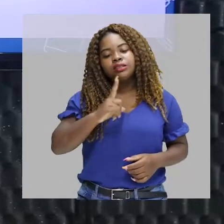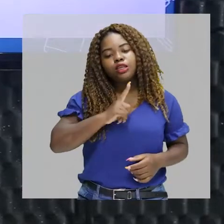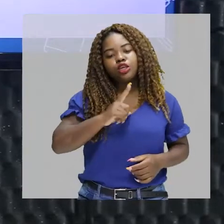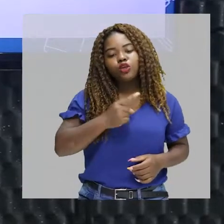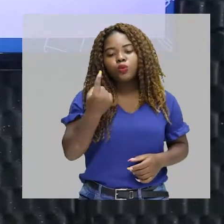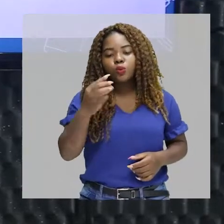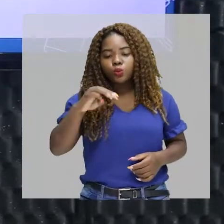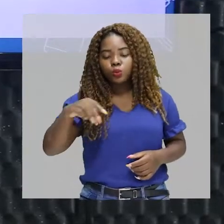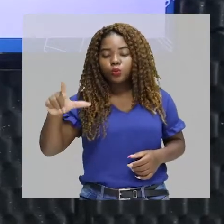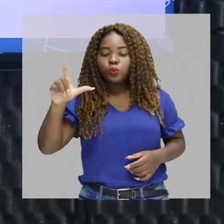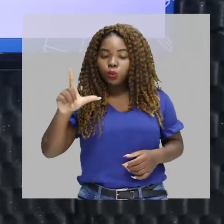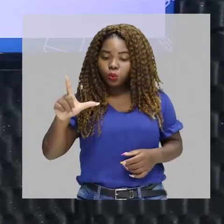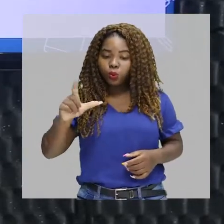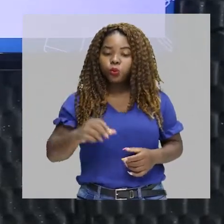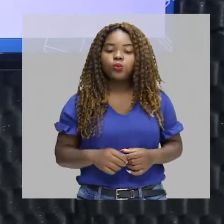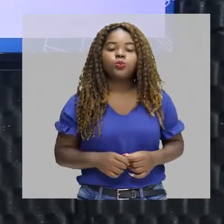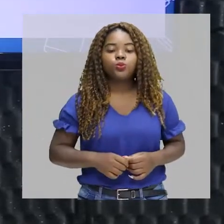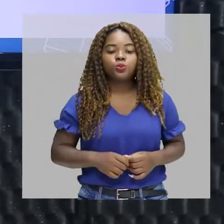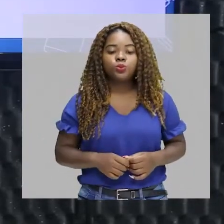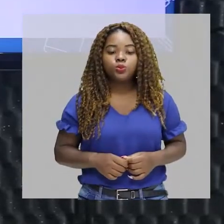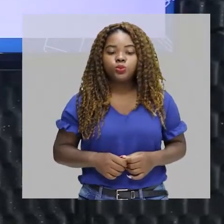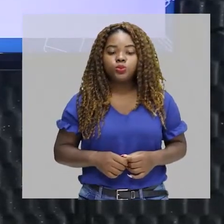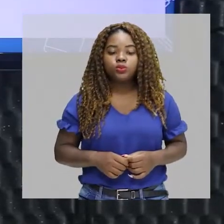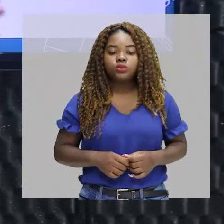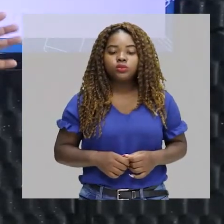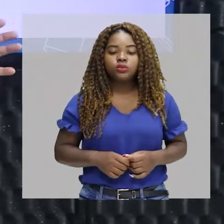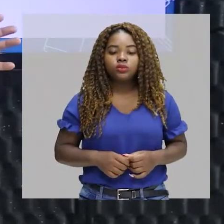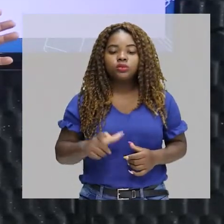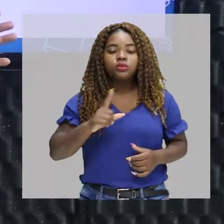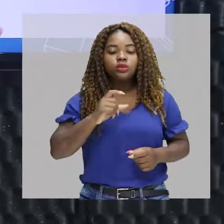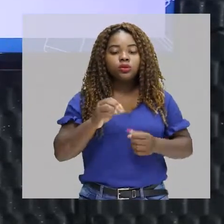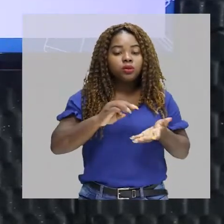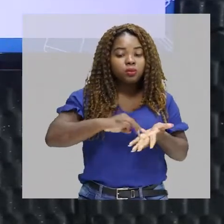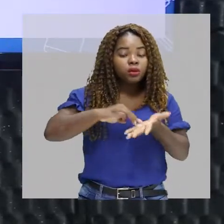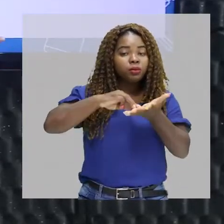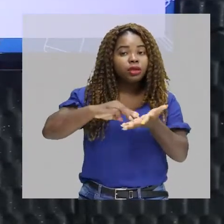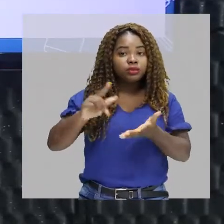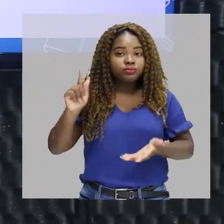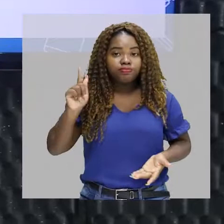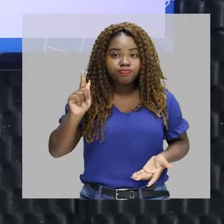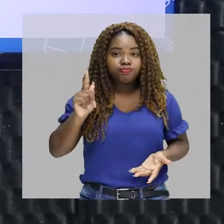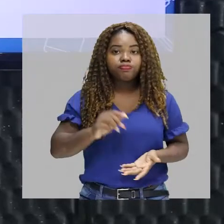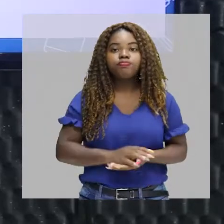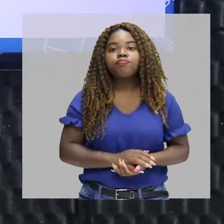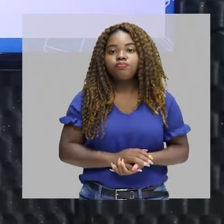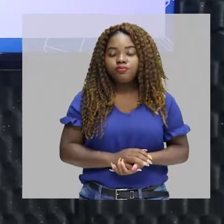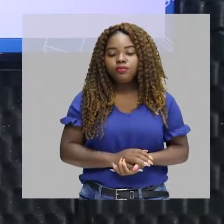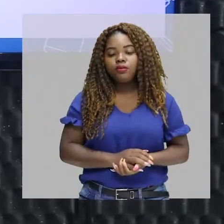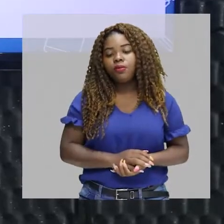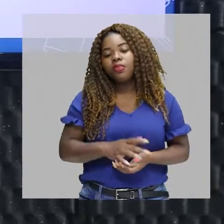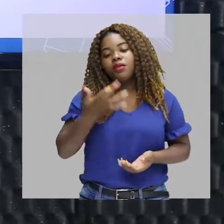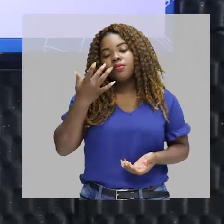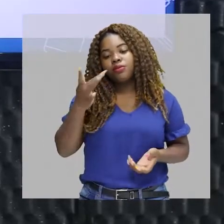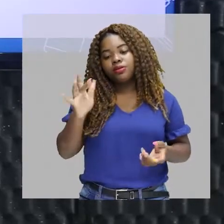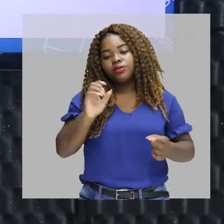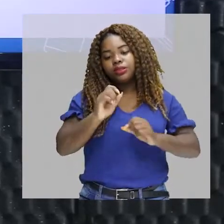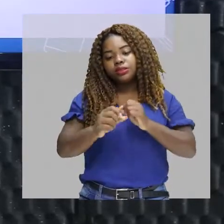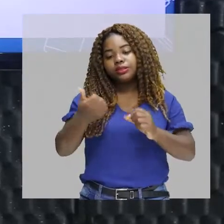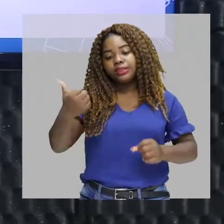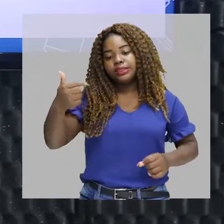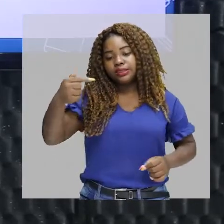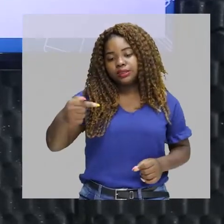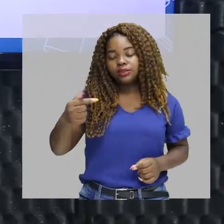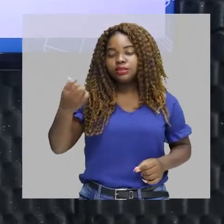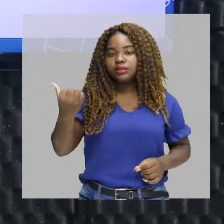de Avogadro, isso vai equivaler a uma massa em gramas, que para o ouro é de